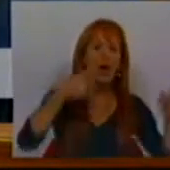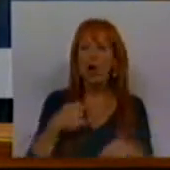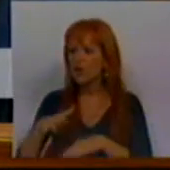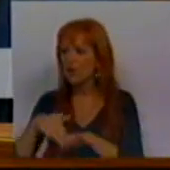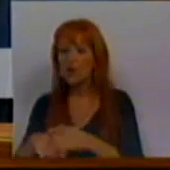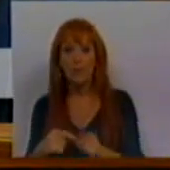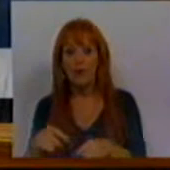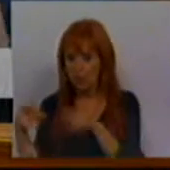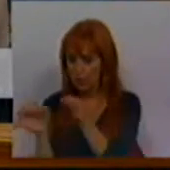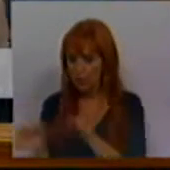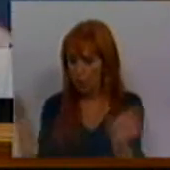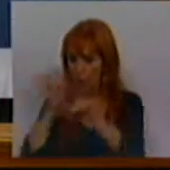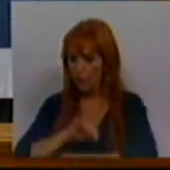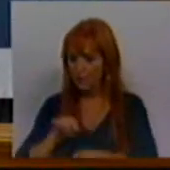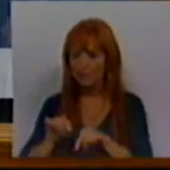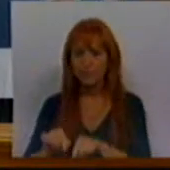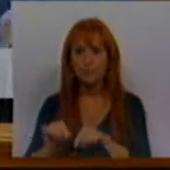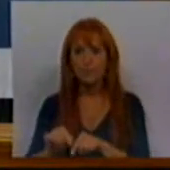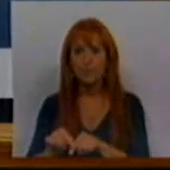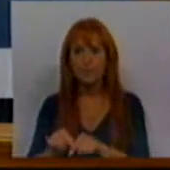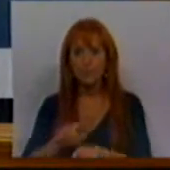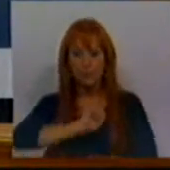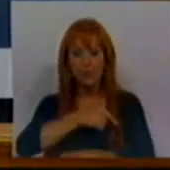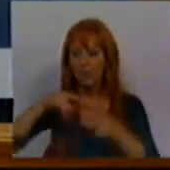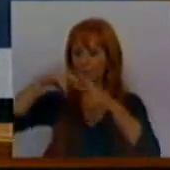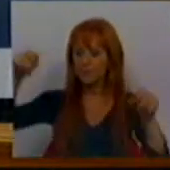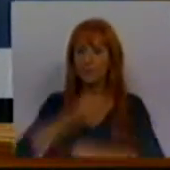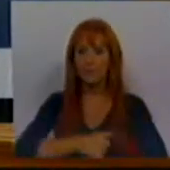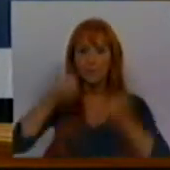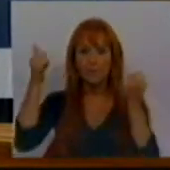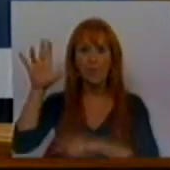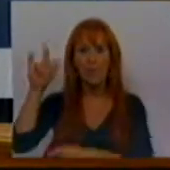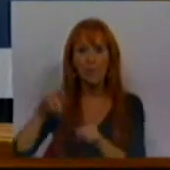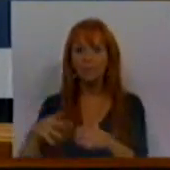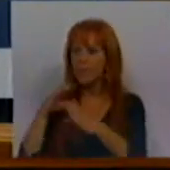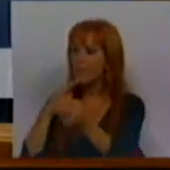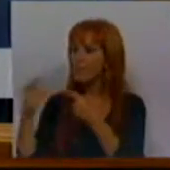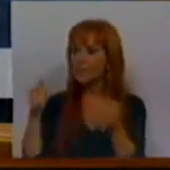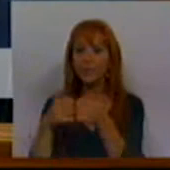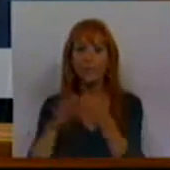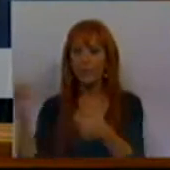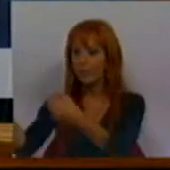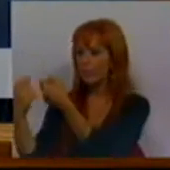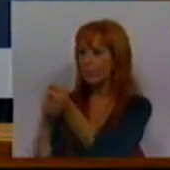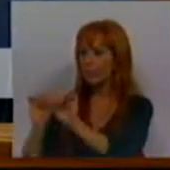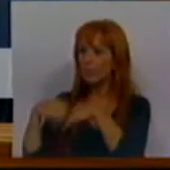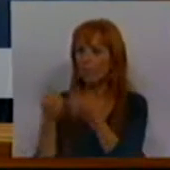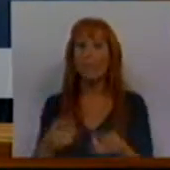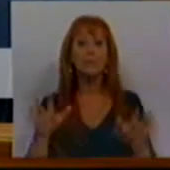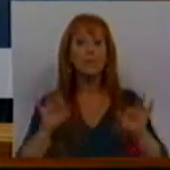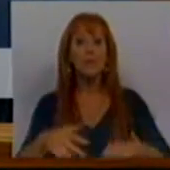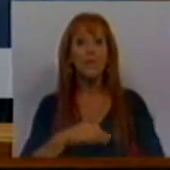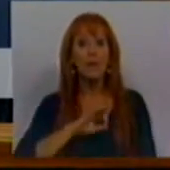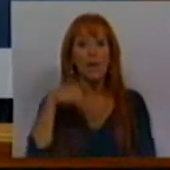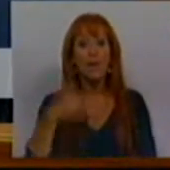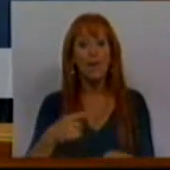uma reorganização dos poderes autárquicos da cidade de Lisboa em diálogo com todos os parceiros sociais. E termino,